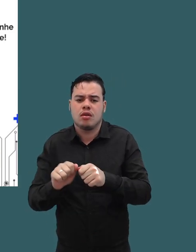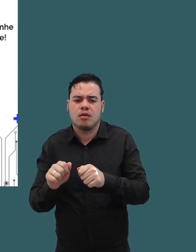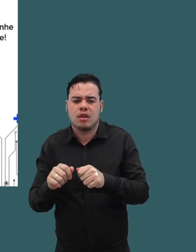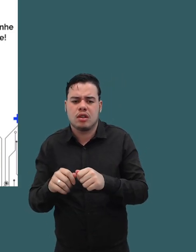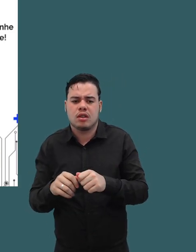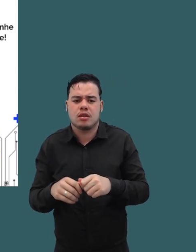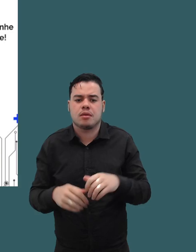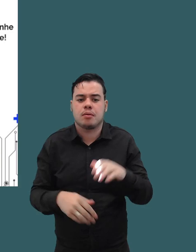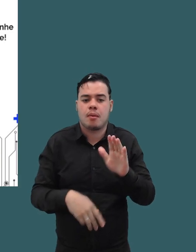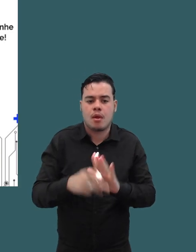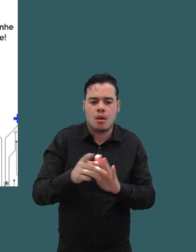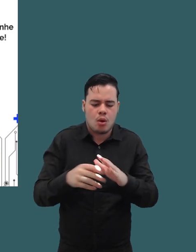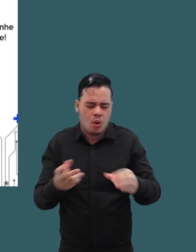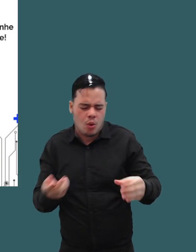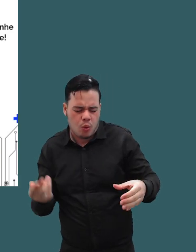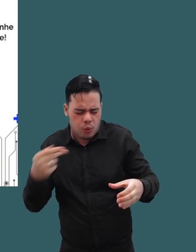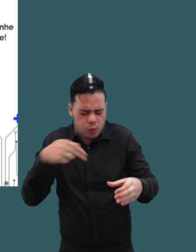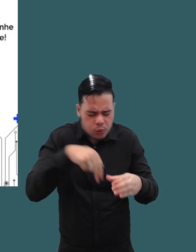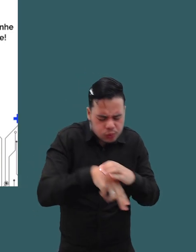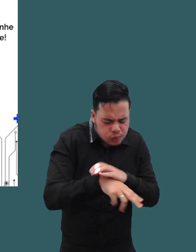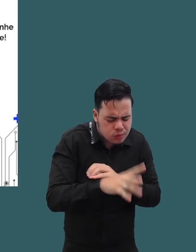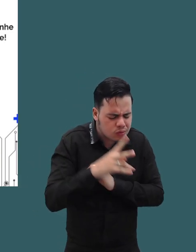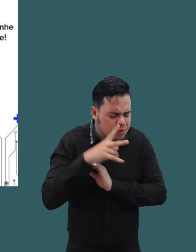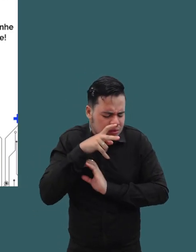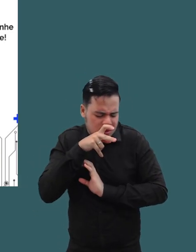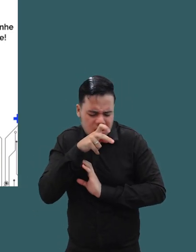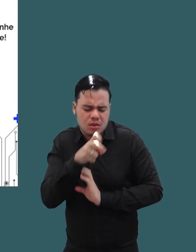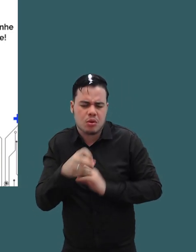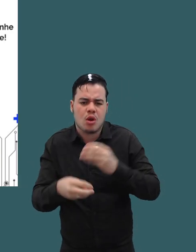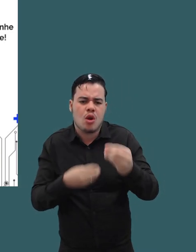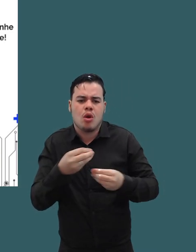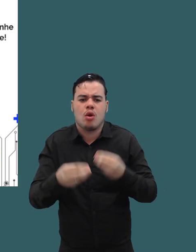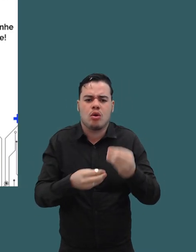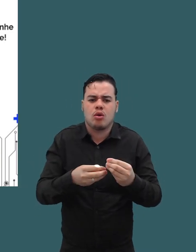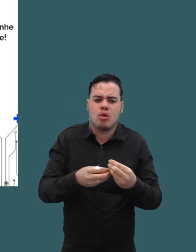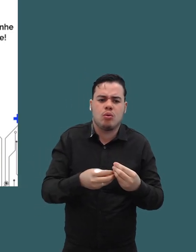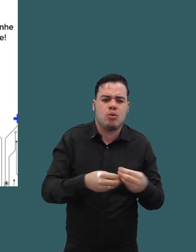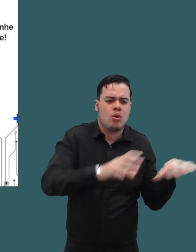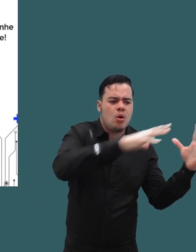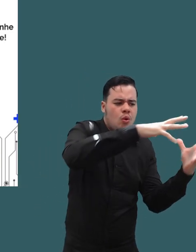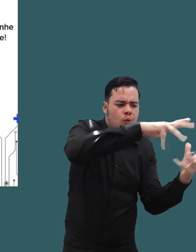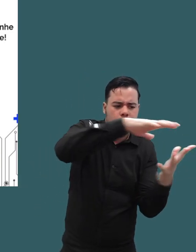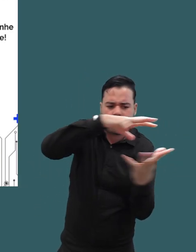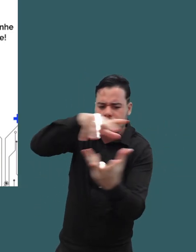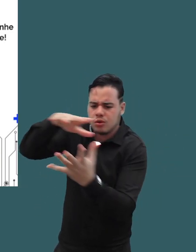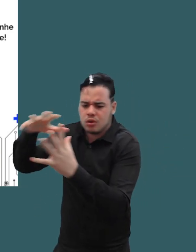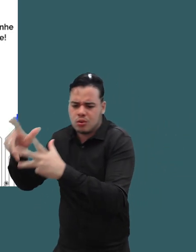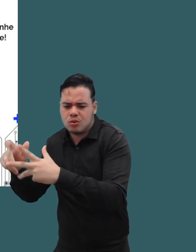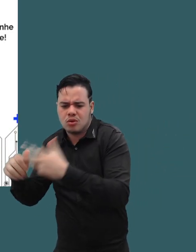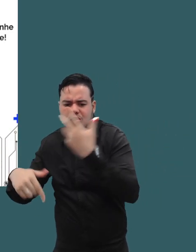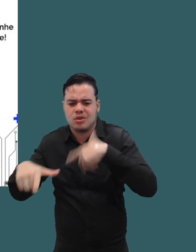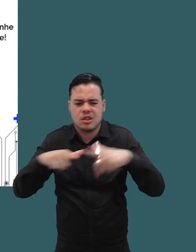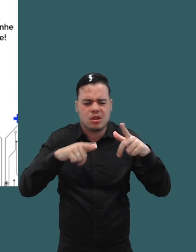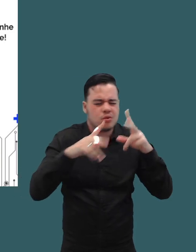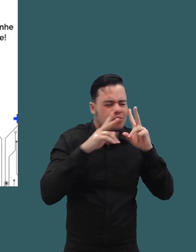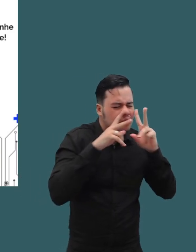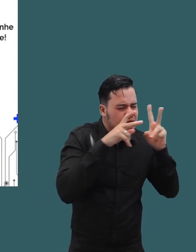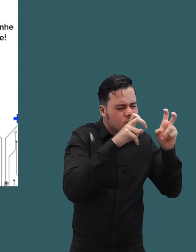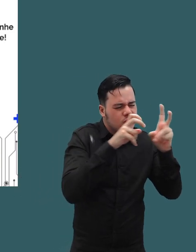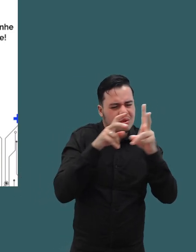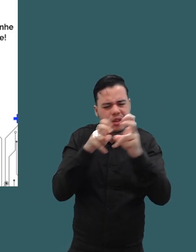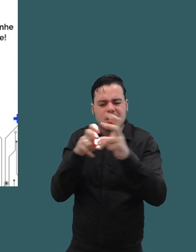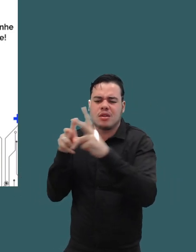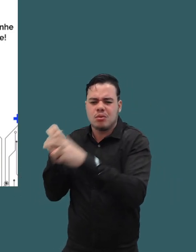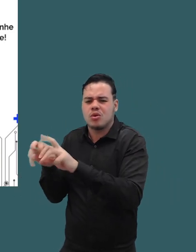imersões, como são Futuras Cientistas, como são outros diversos trabalhos que a gente realiza, que eles são mais esporádicos. Eles são,